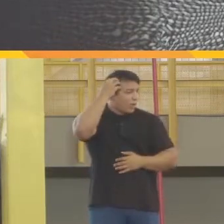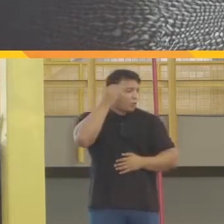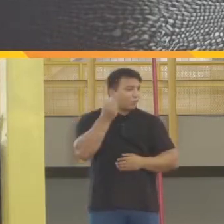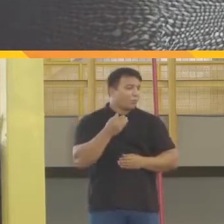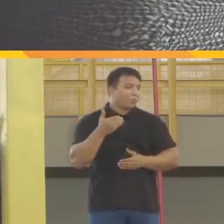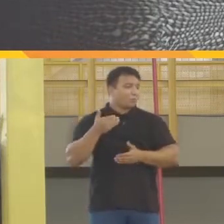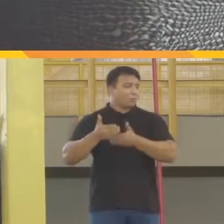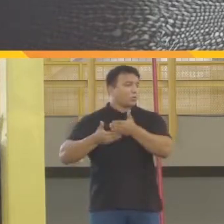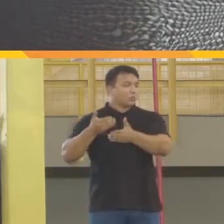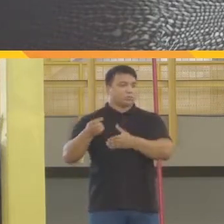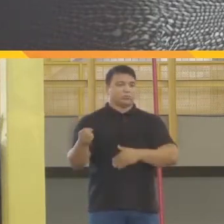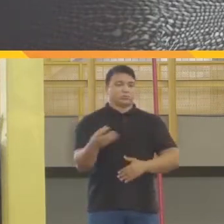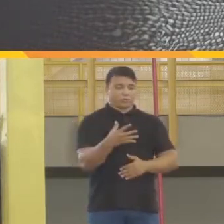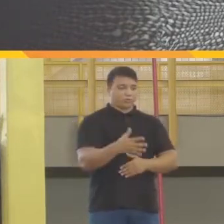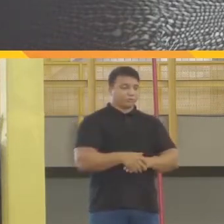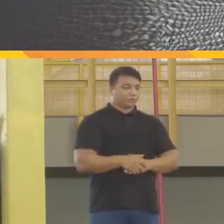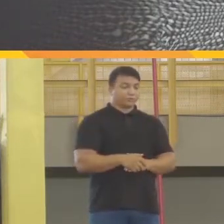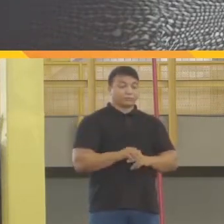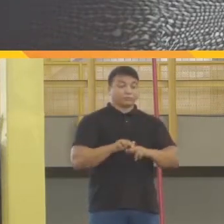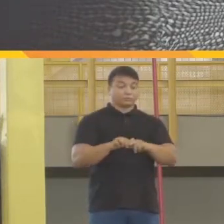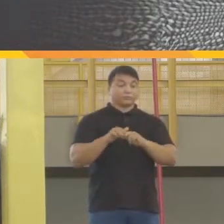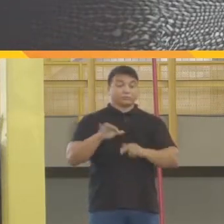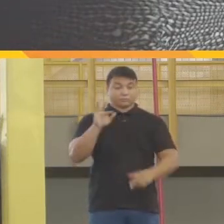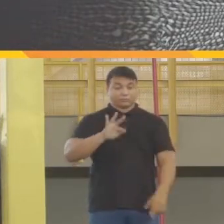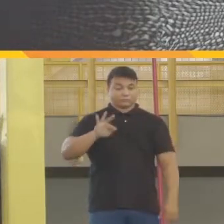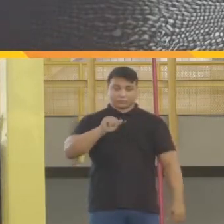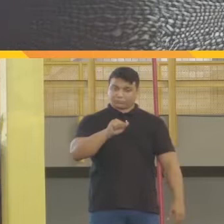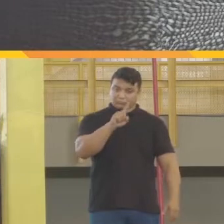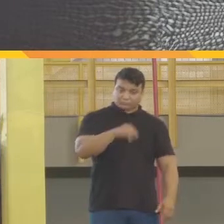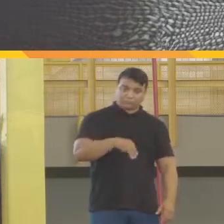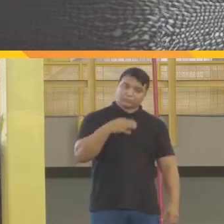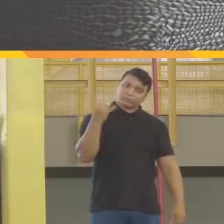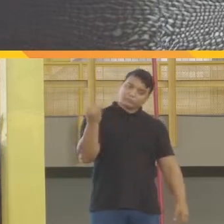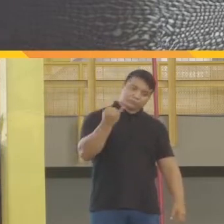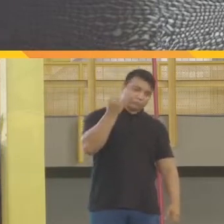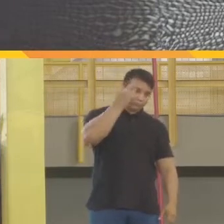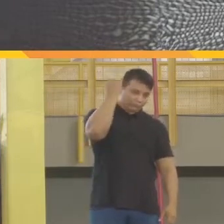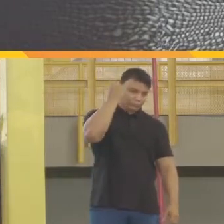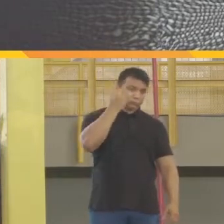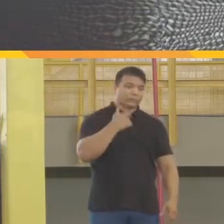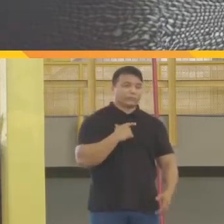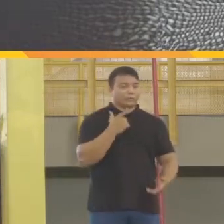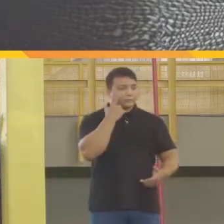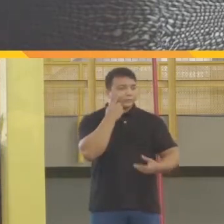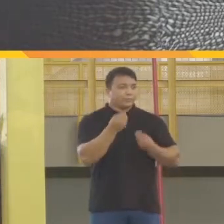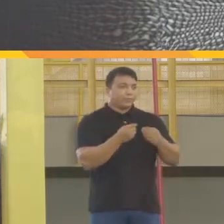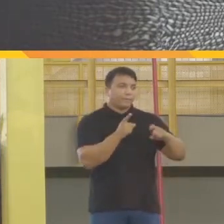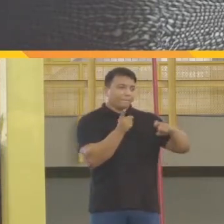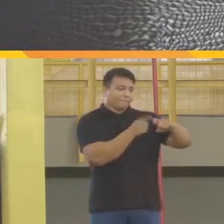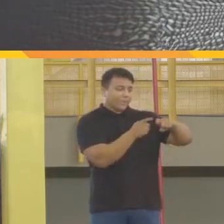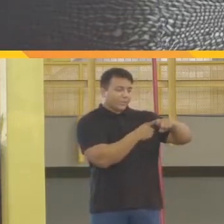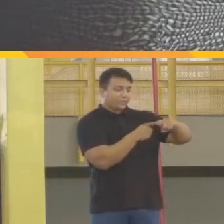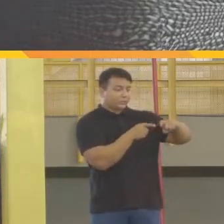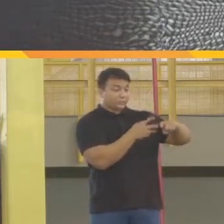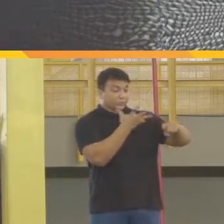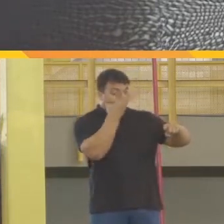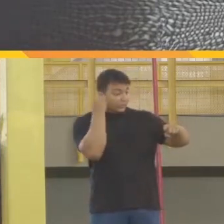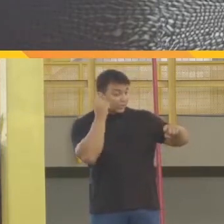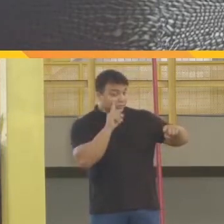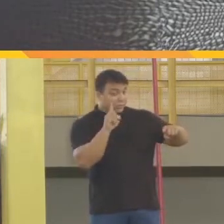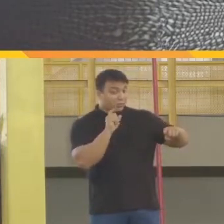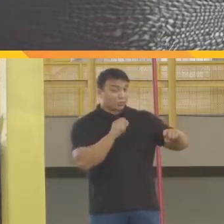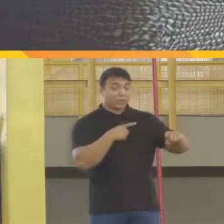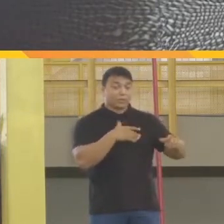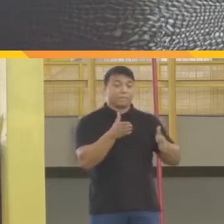novo território. Perfeito. Então, a faculdade de administração foi muito importante. Do ponto de vista da medicina, não se esqueçam que naquele